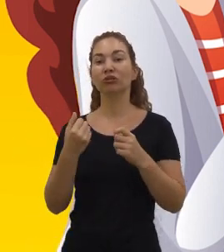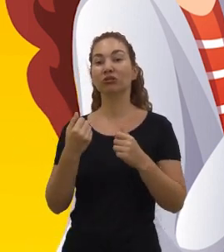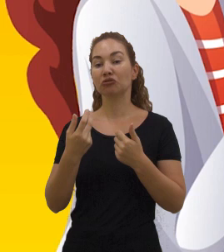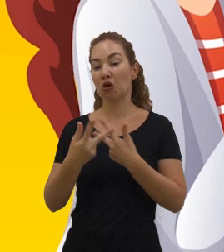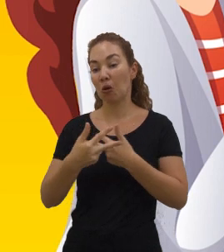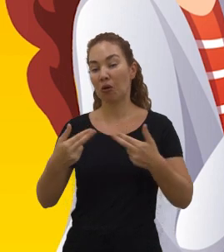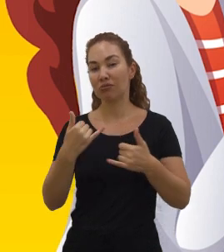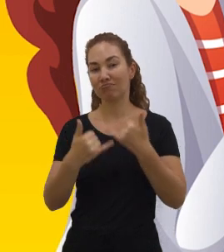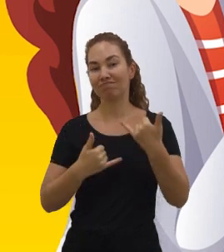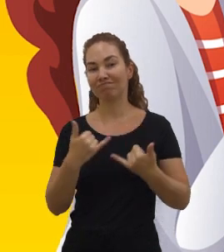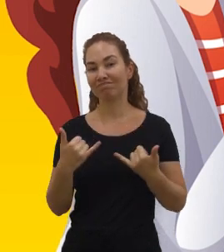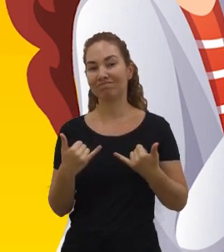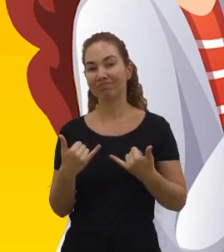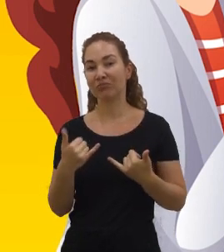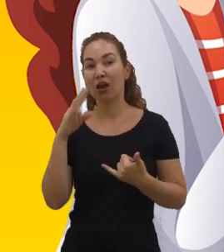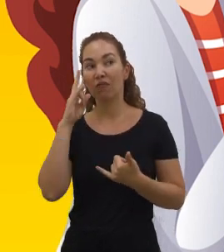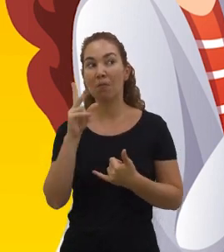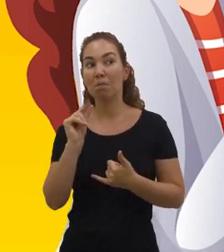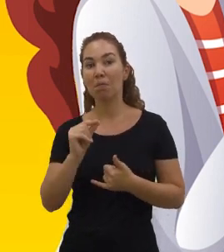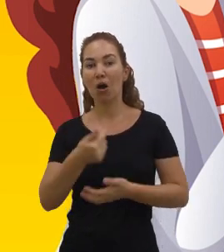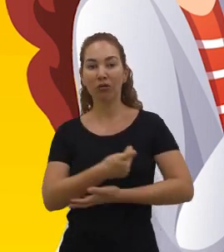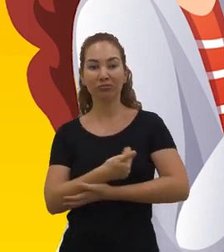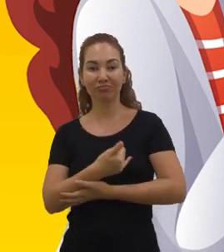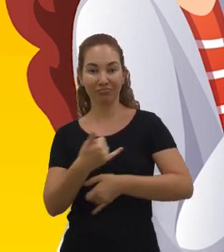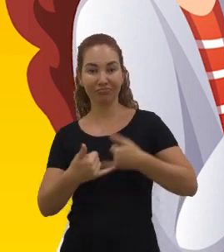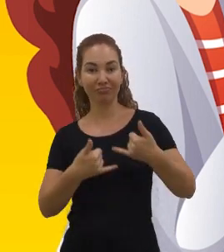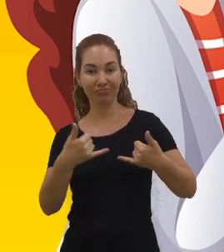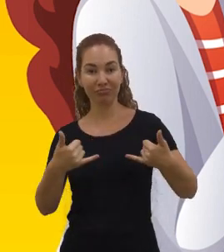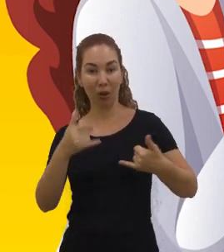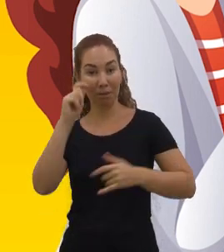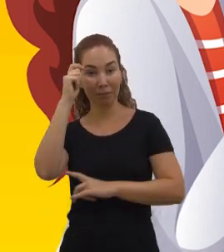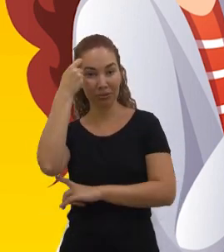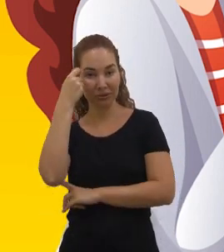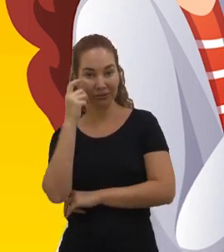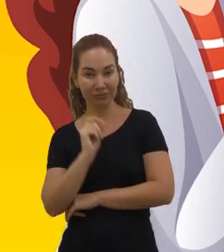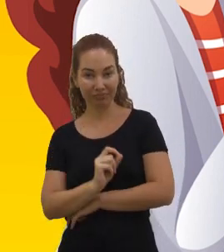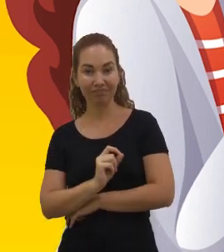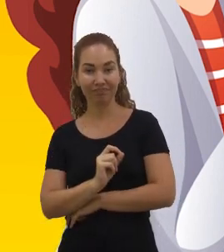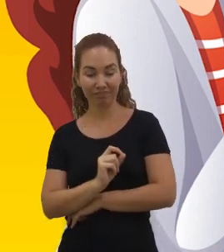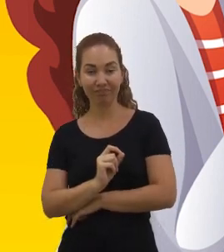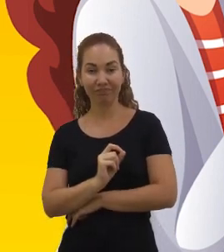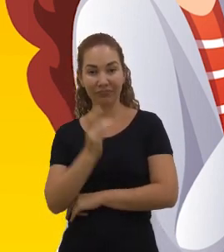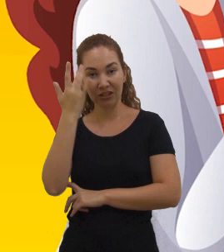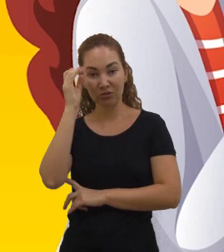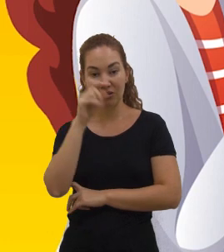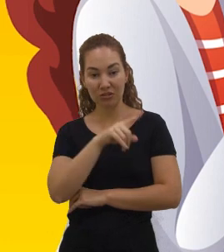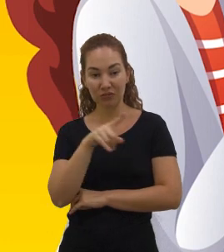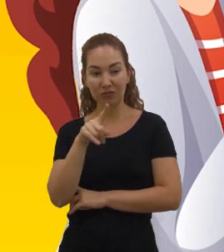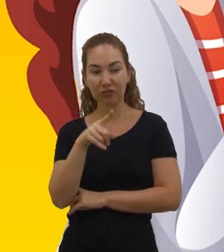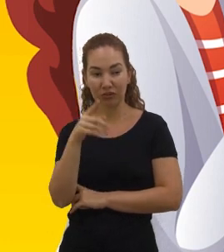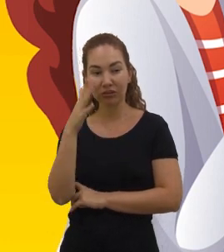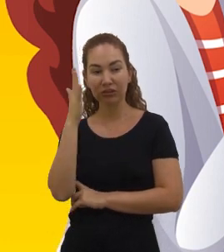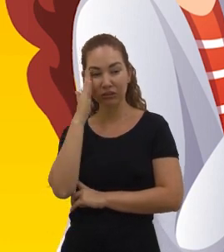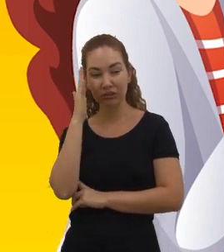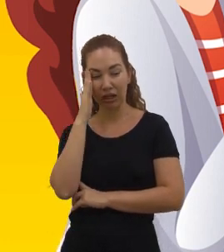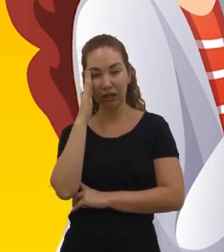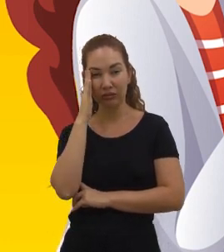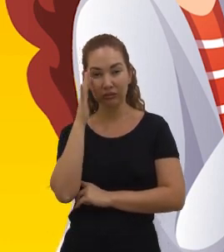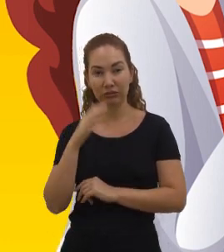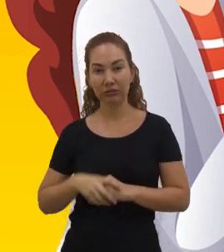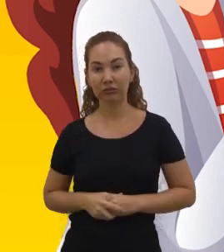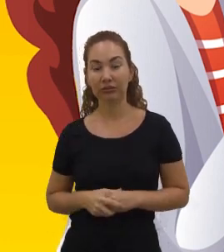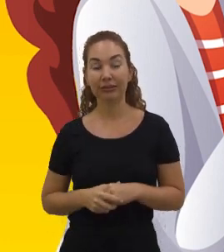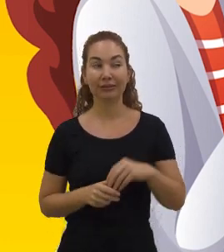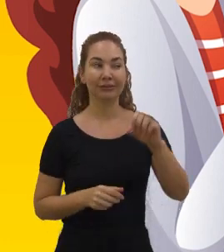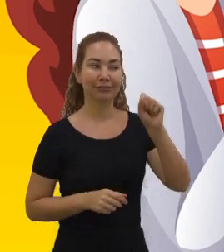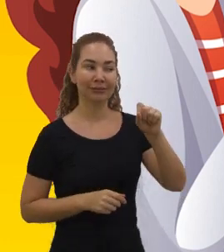né? A gente vê poucas bonecas, né? Por exemplo, pretas, né? Não sei se Nossa, vocês são eu meninas, lembro podem. que quando Muito